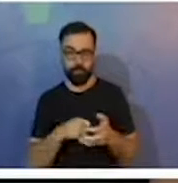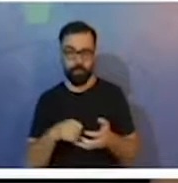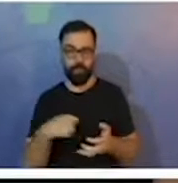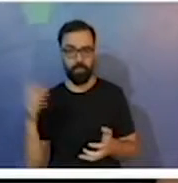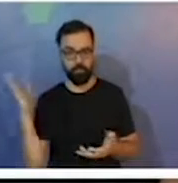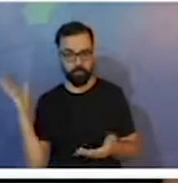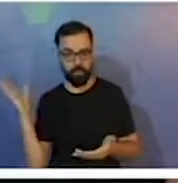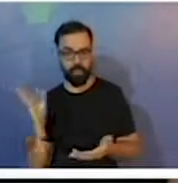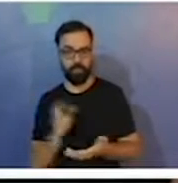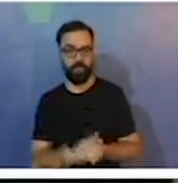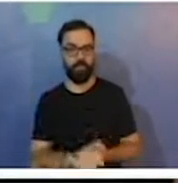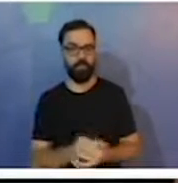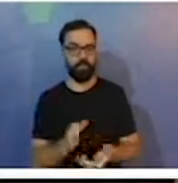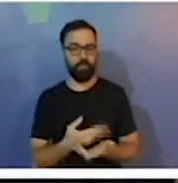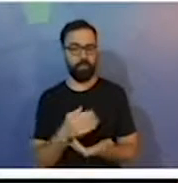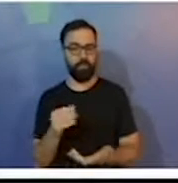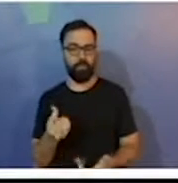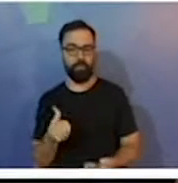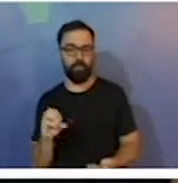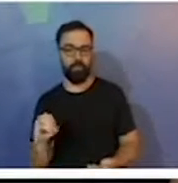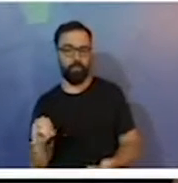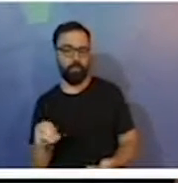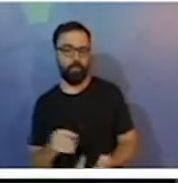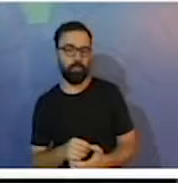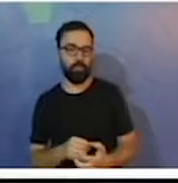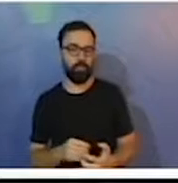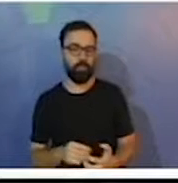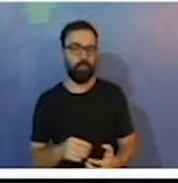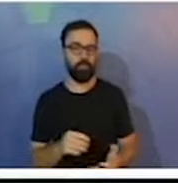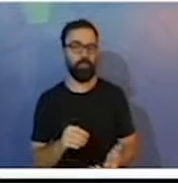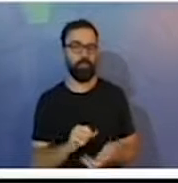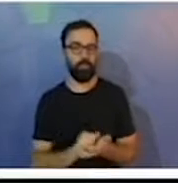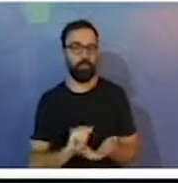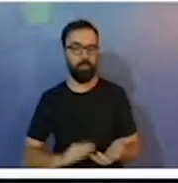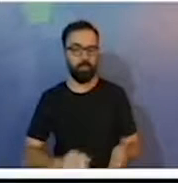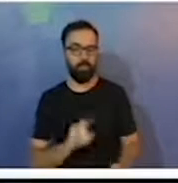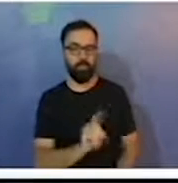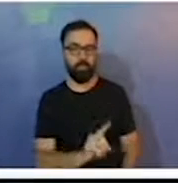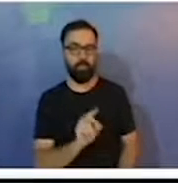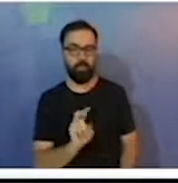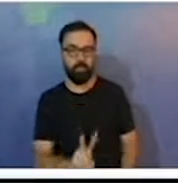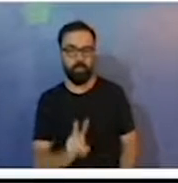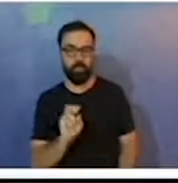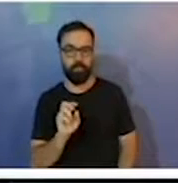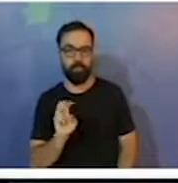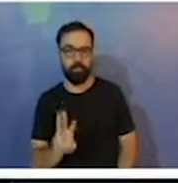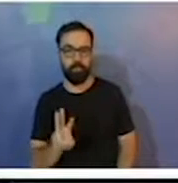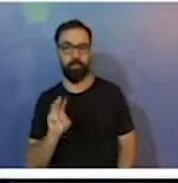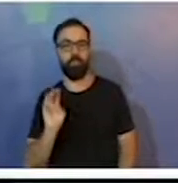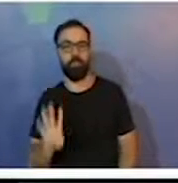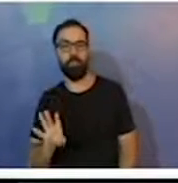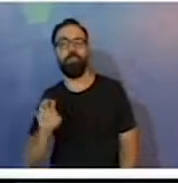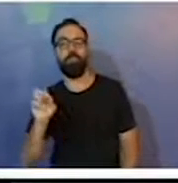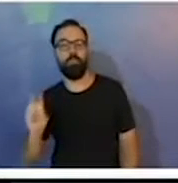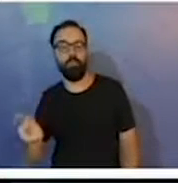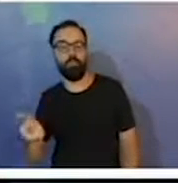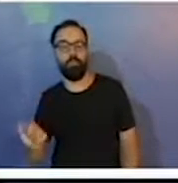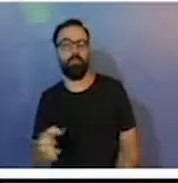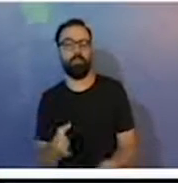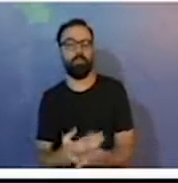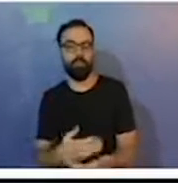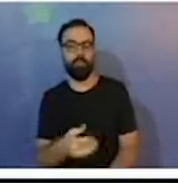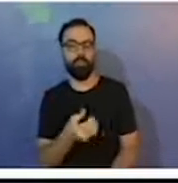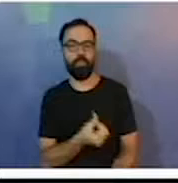e 2 da página 70 fazer tarefas um dois três o bico da página 63 E